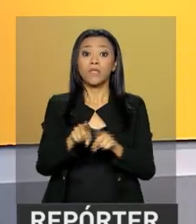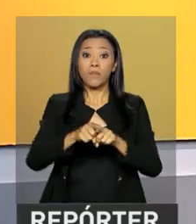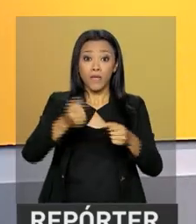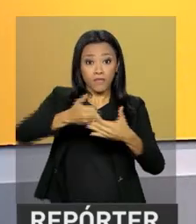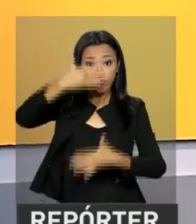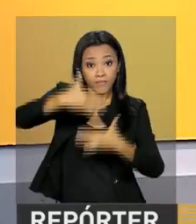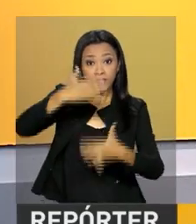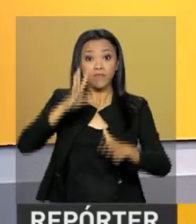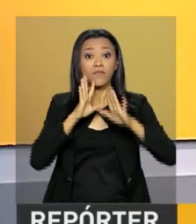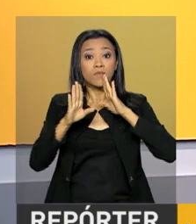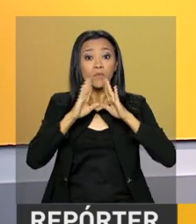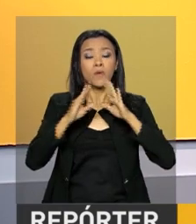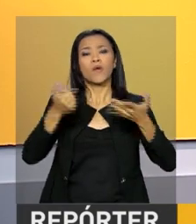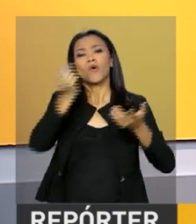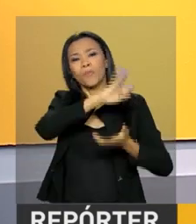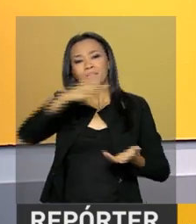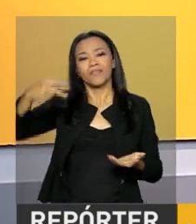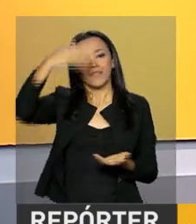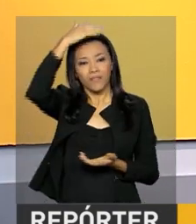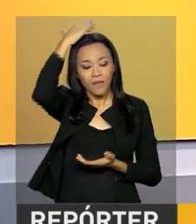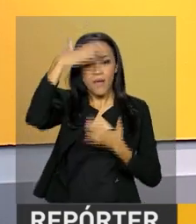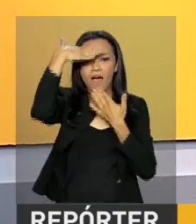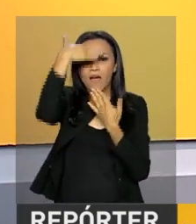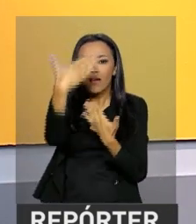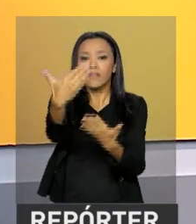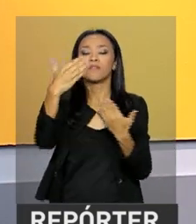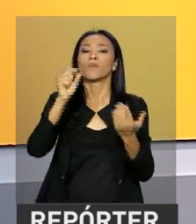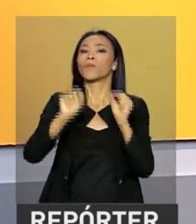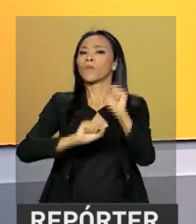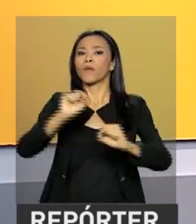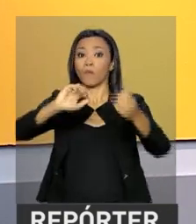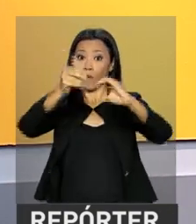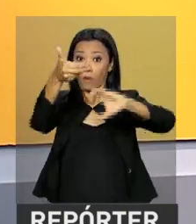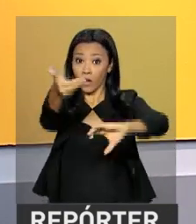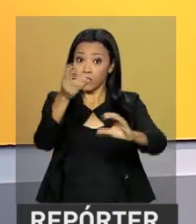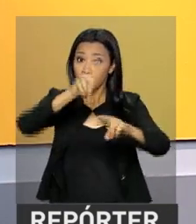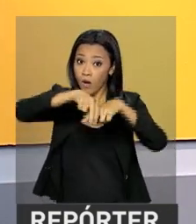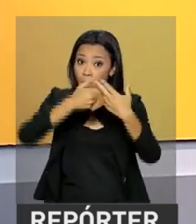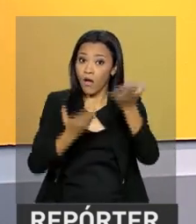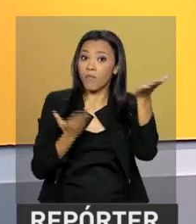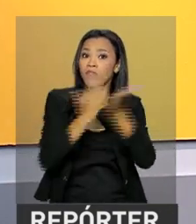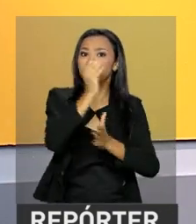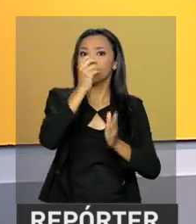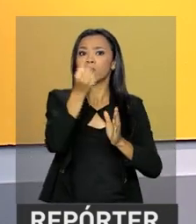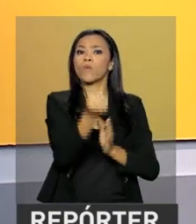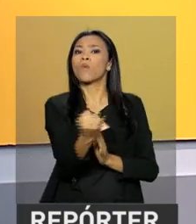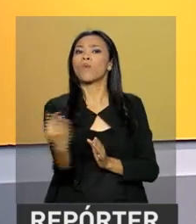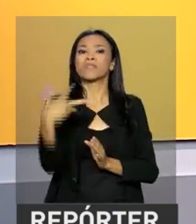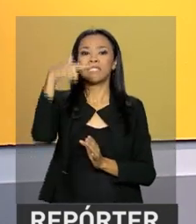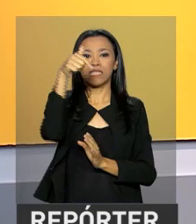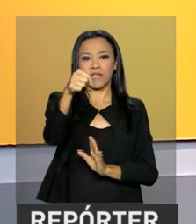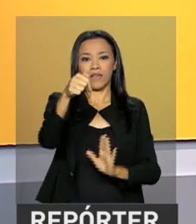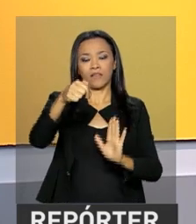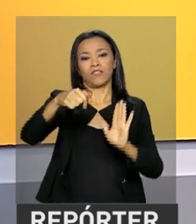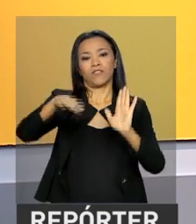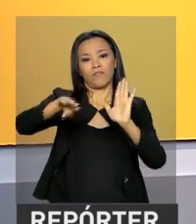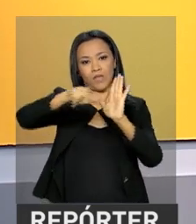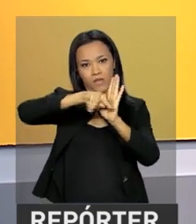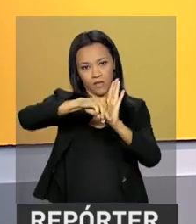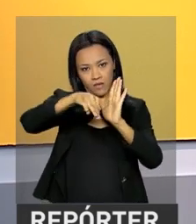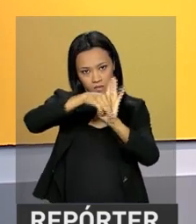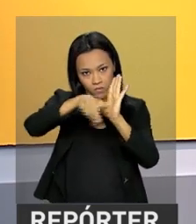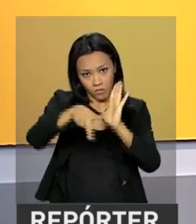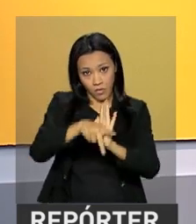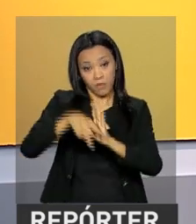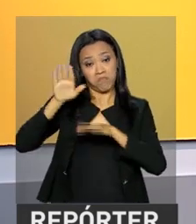o presidente michel temer agradeceu o congresso pela aprovação de sete medidas provisórias nesta semana segundo